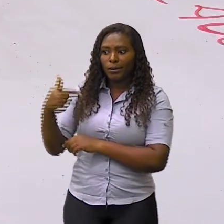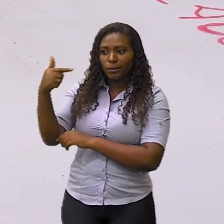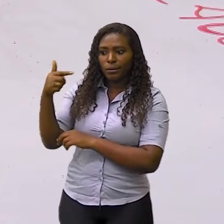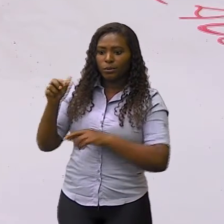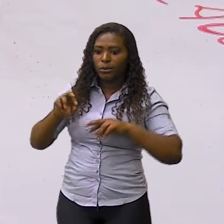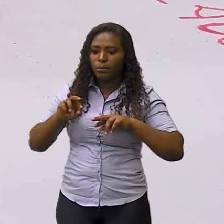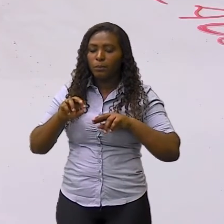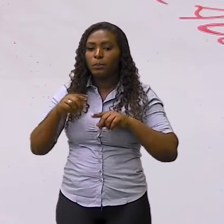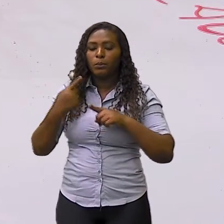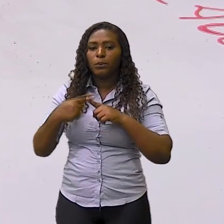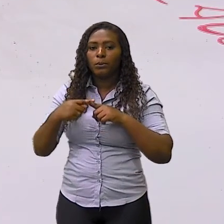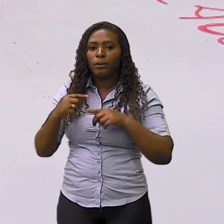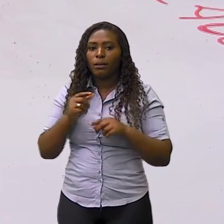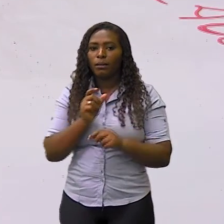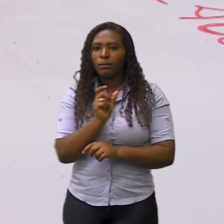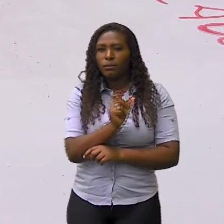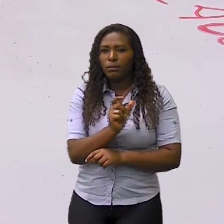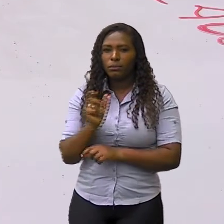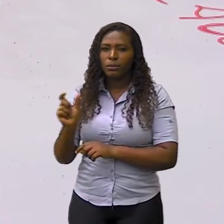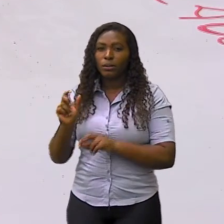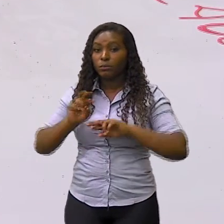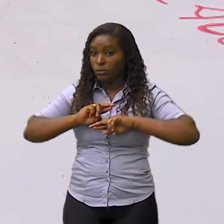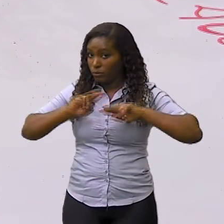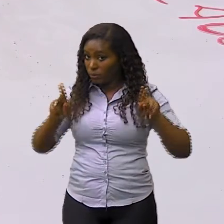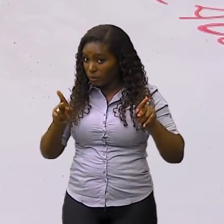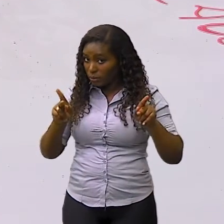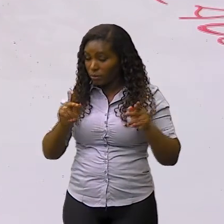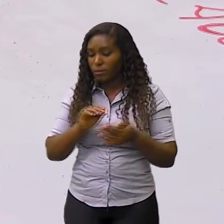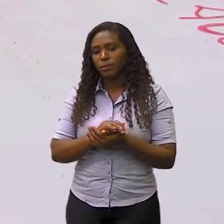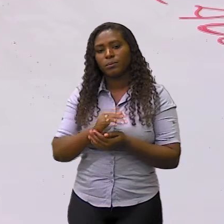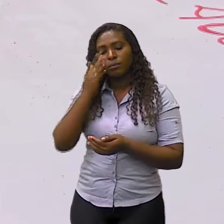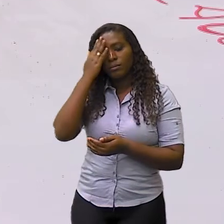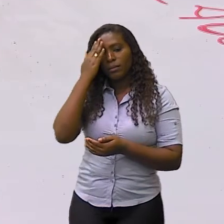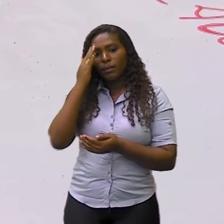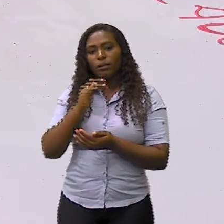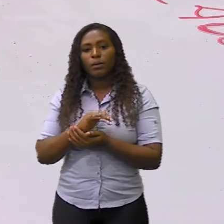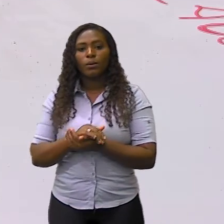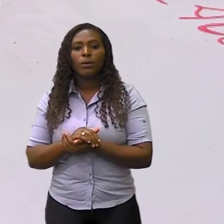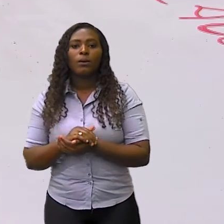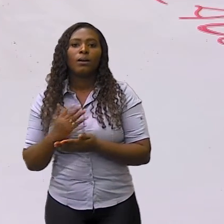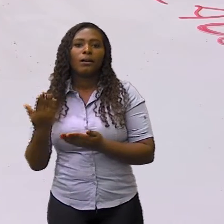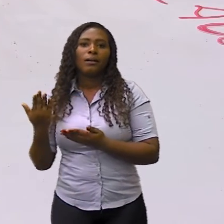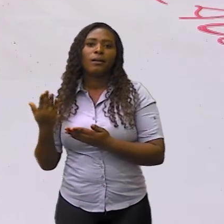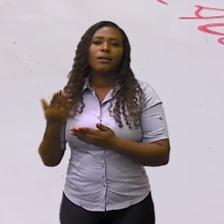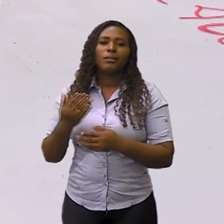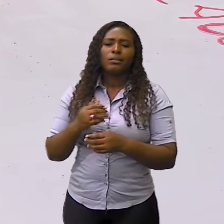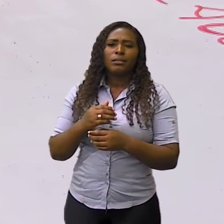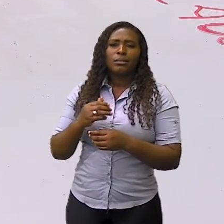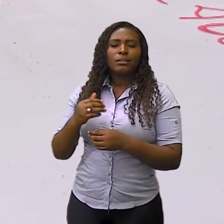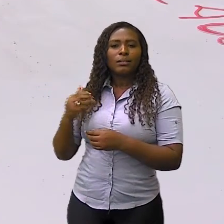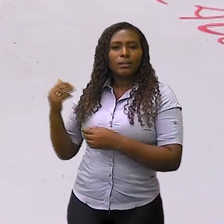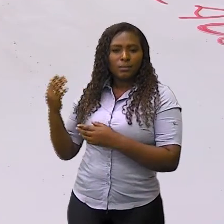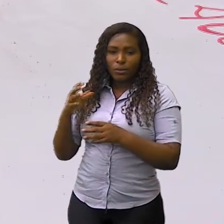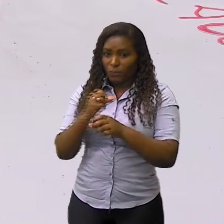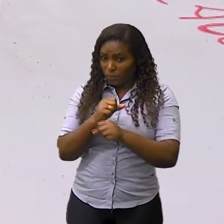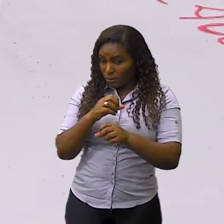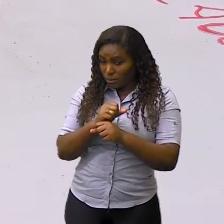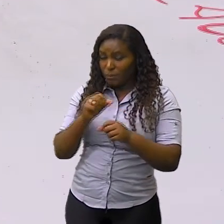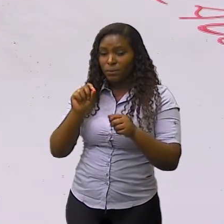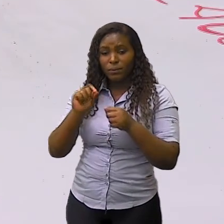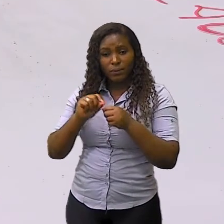Ok? Nós acertamos. Mas, Rosilene, mas ficou confuso. Vamos pegar um outro exercício.